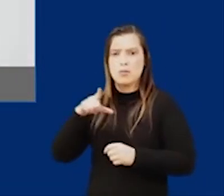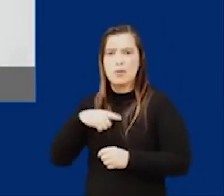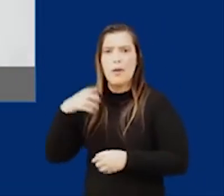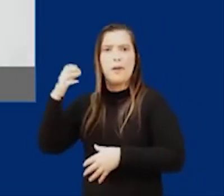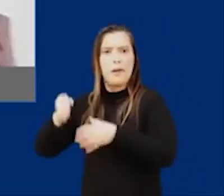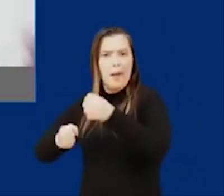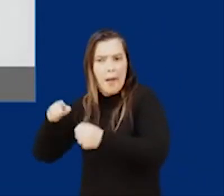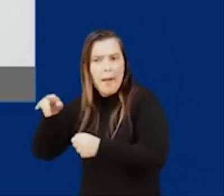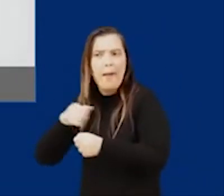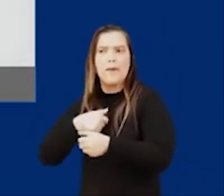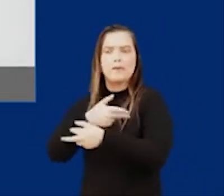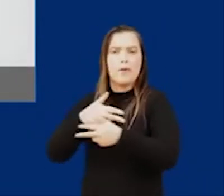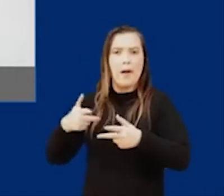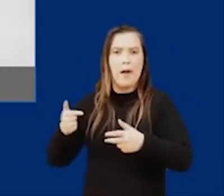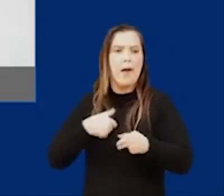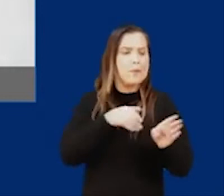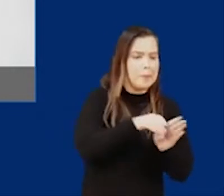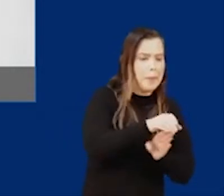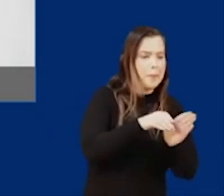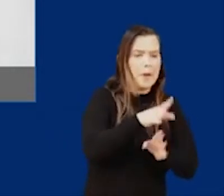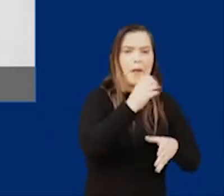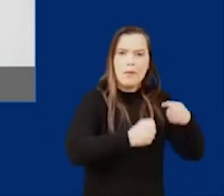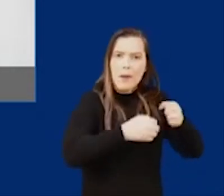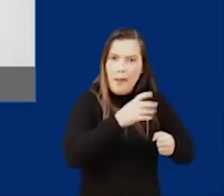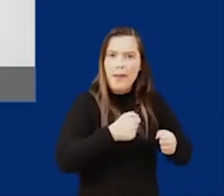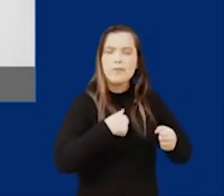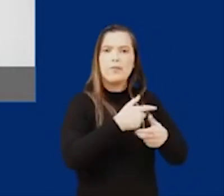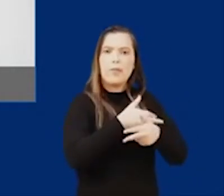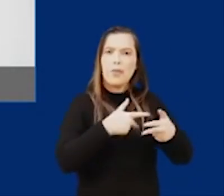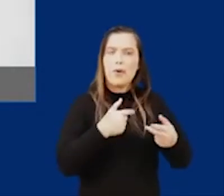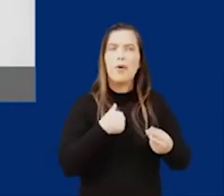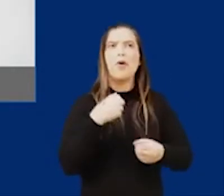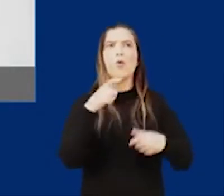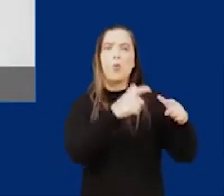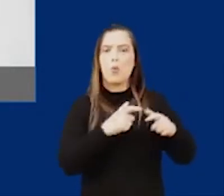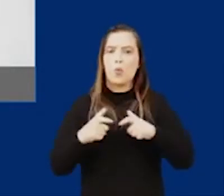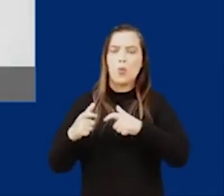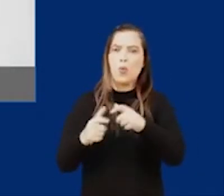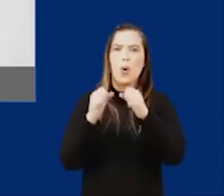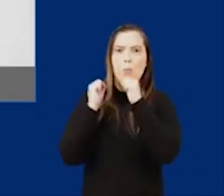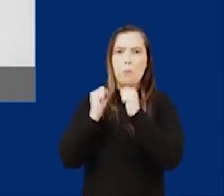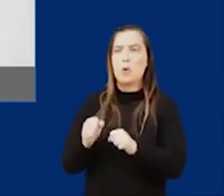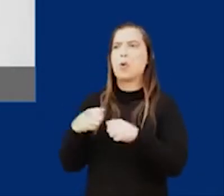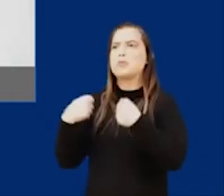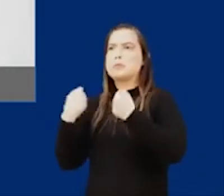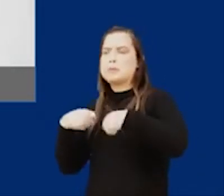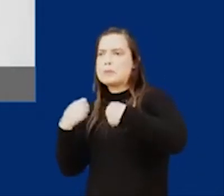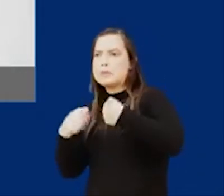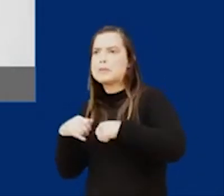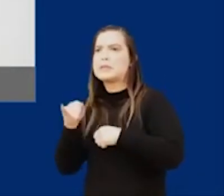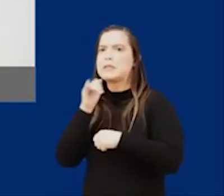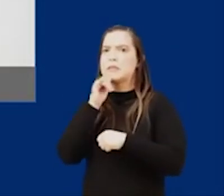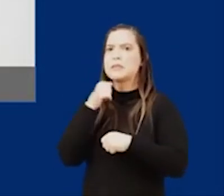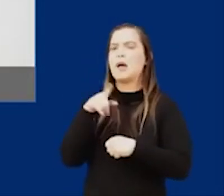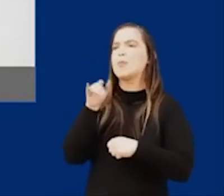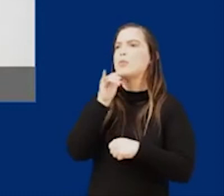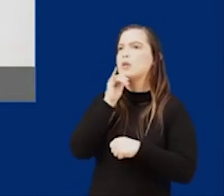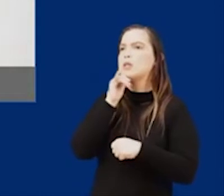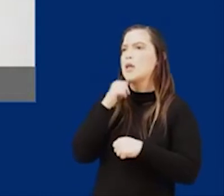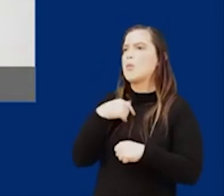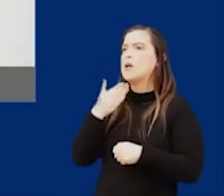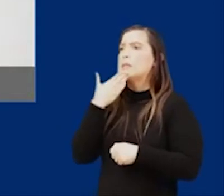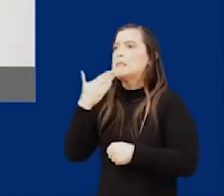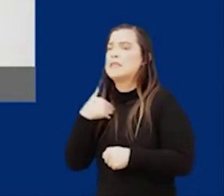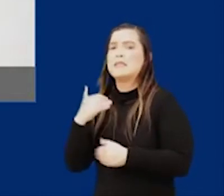consultoras em aleitamento, as redes de apoio, quais são os lugares onde ela pode precisar e recorrer à